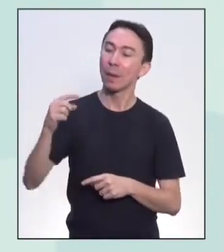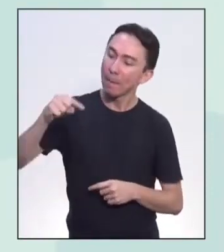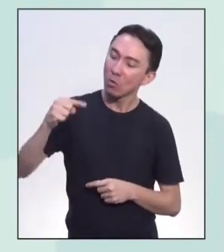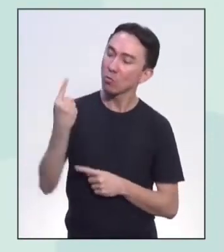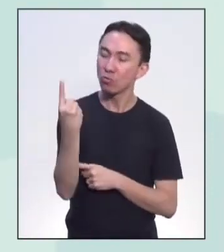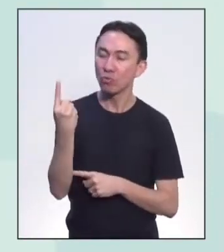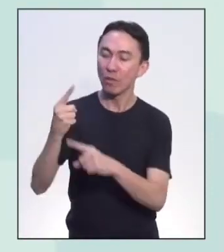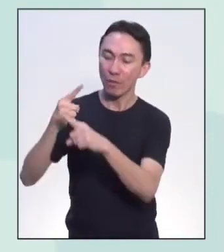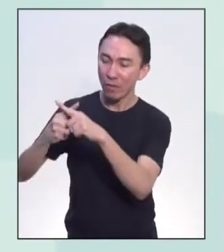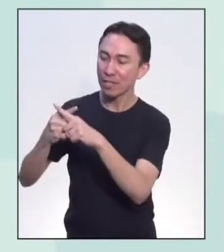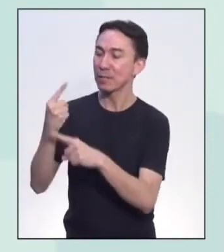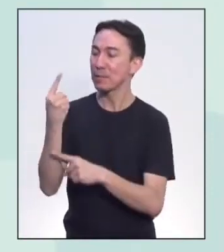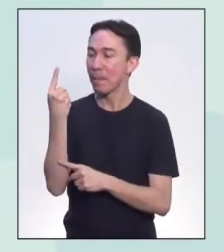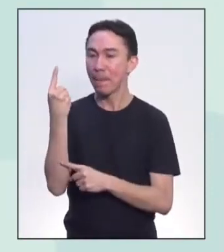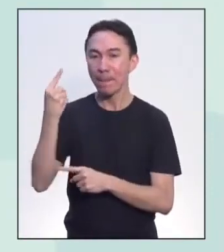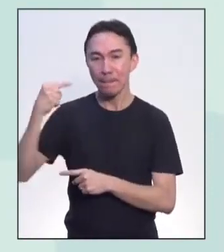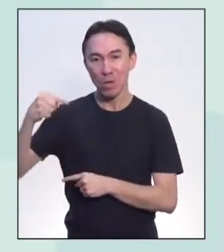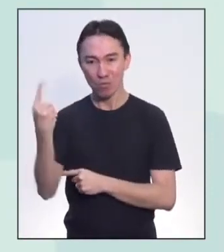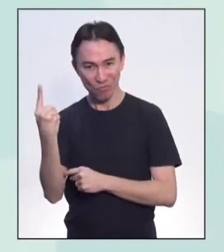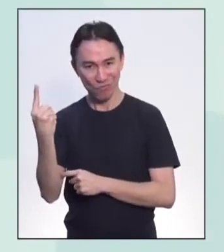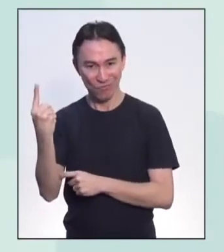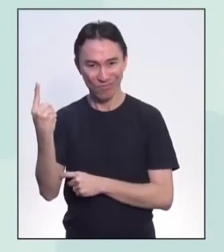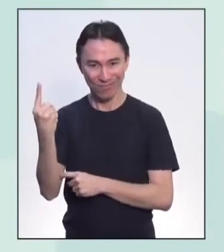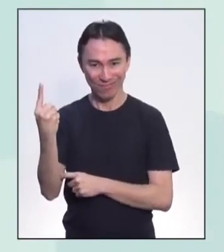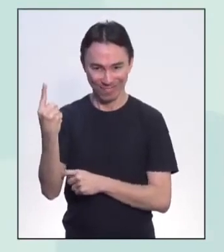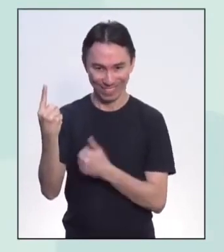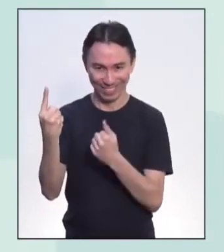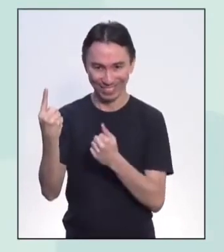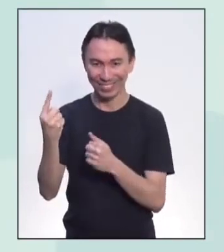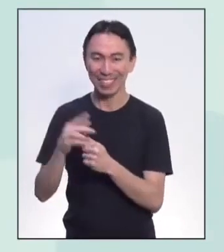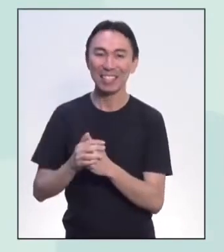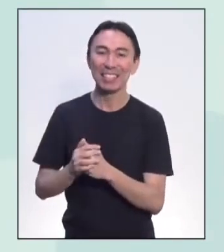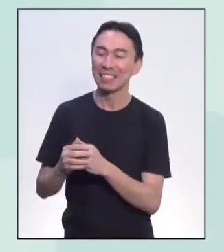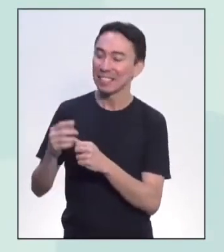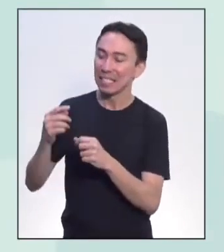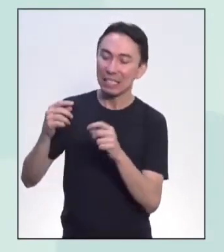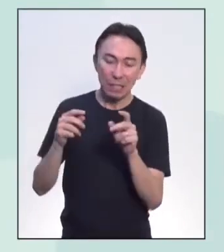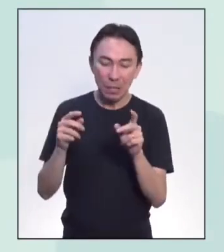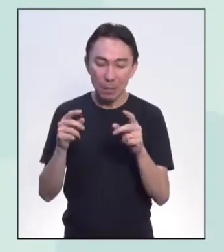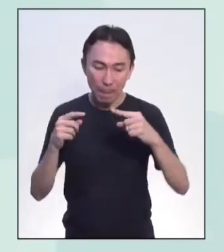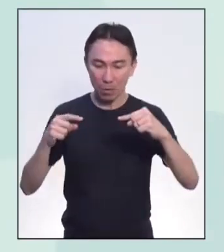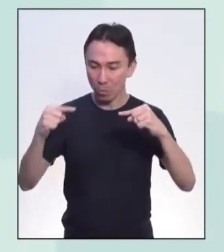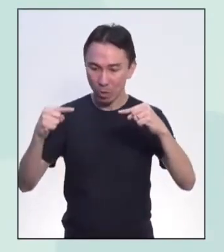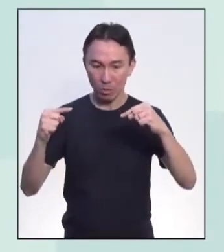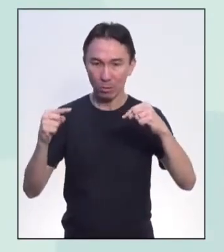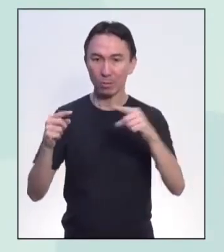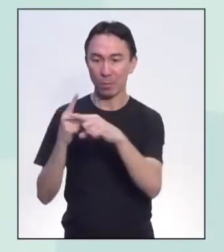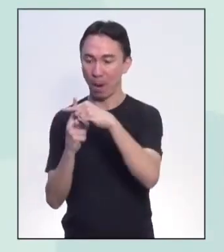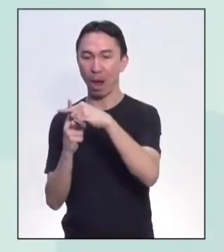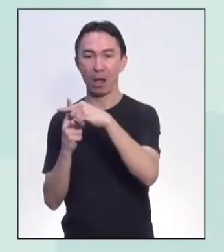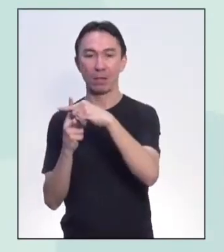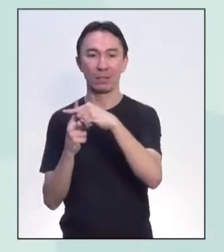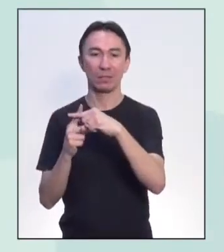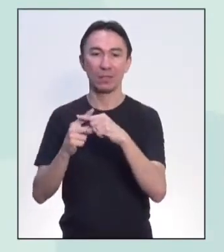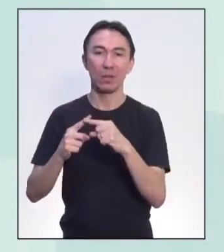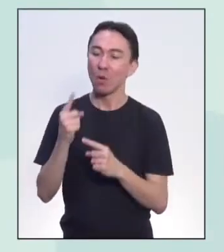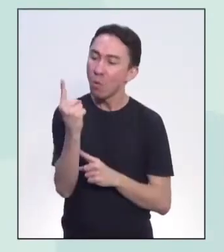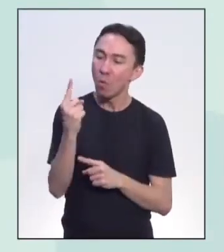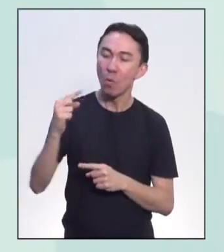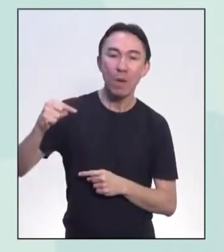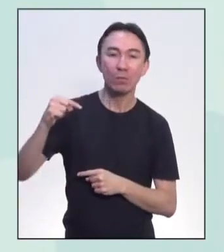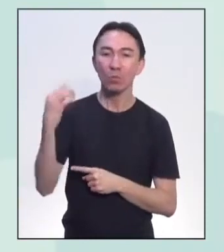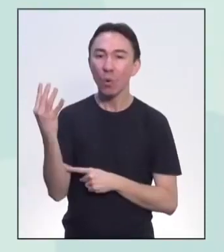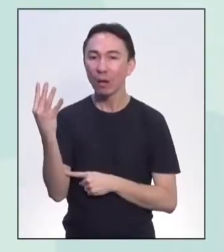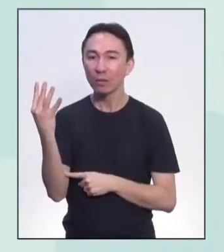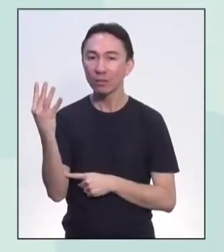menos 1 vezes menos 1. Sinais iguais, mais. 1 vezes 1, 1. 1 menos 4. Tenho